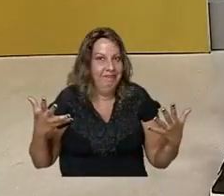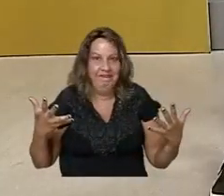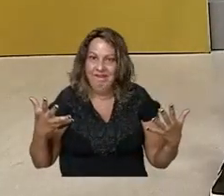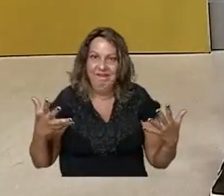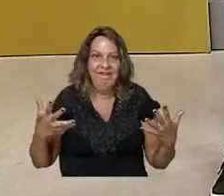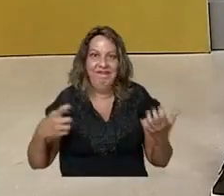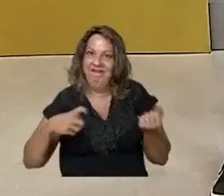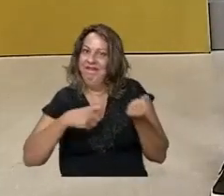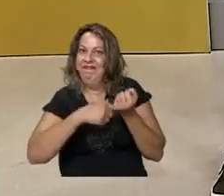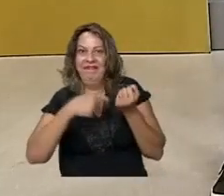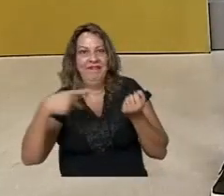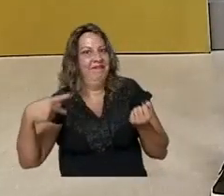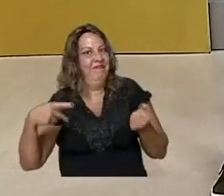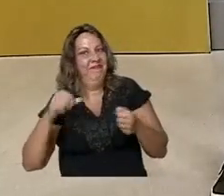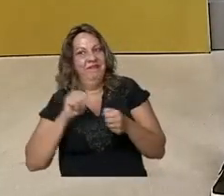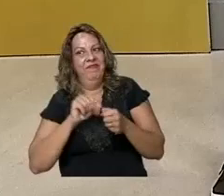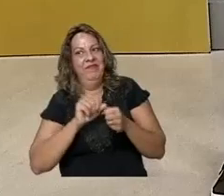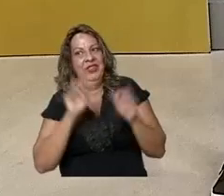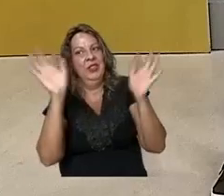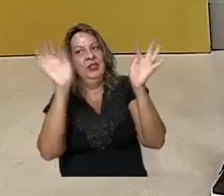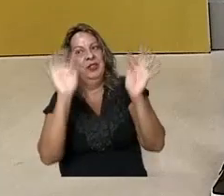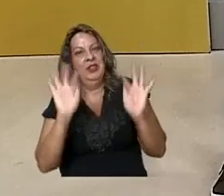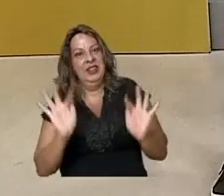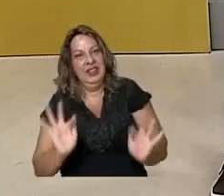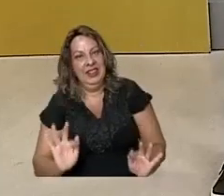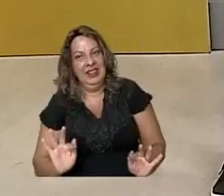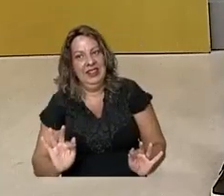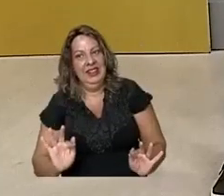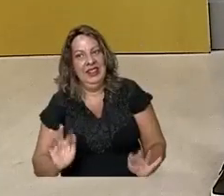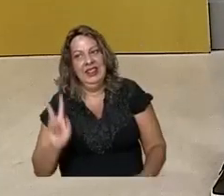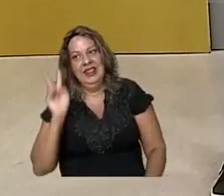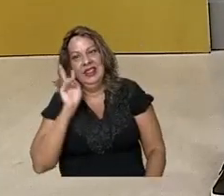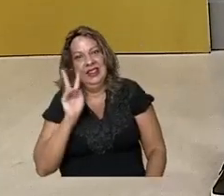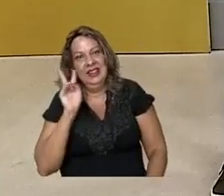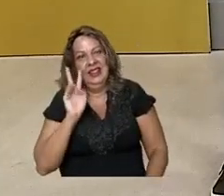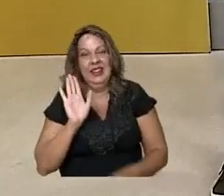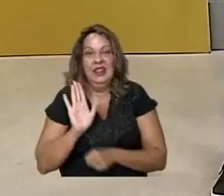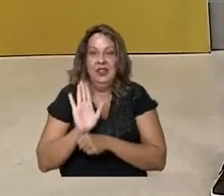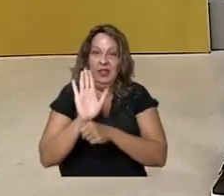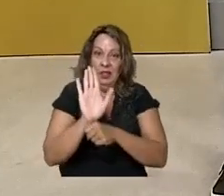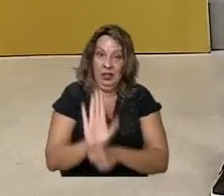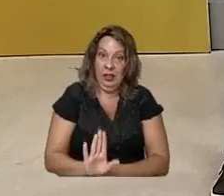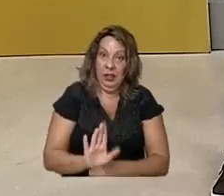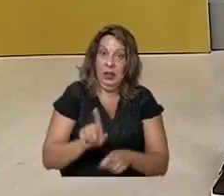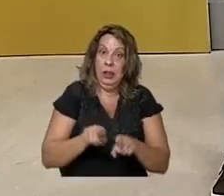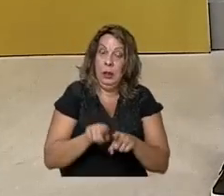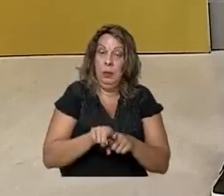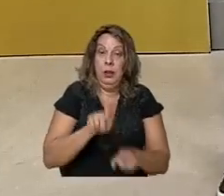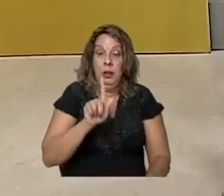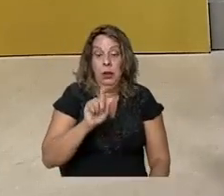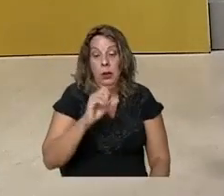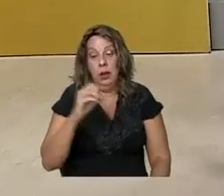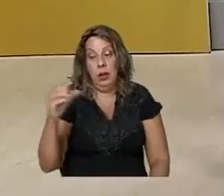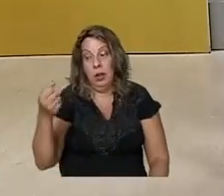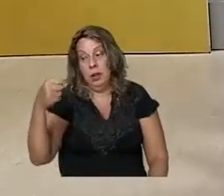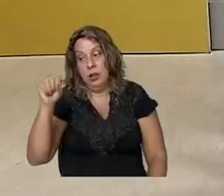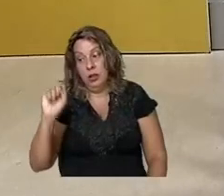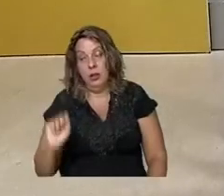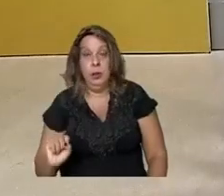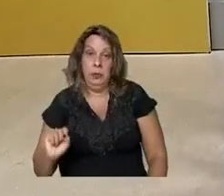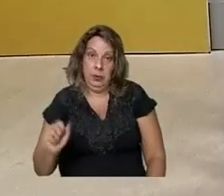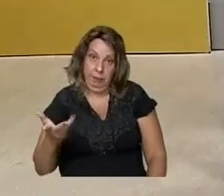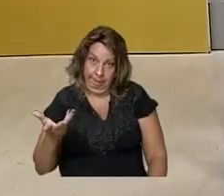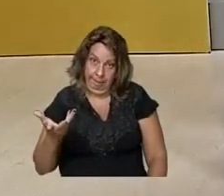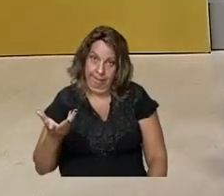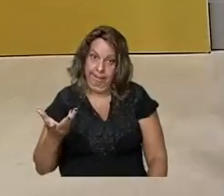faz aí, né, feliz desse jeito. E lembrando que vocês estão ajudando ao GAC Sergipe, isso é muito bom. E